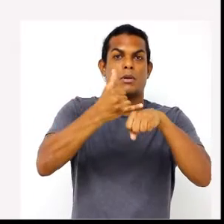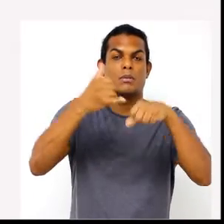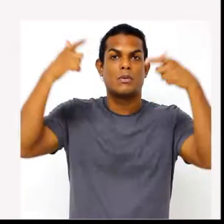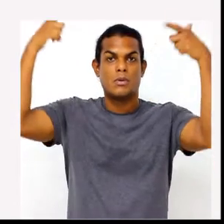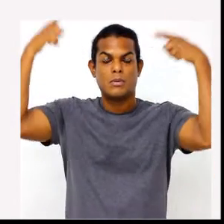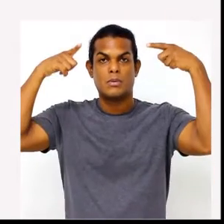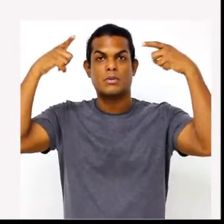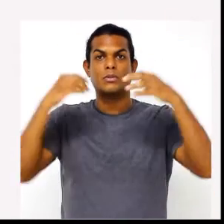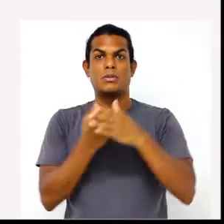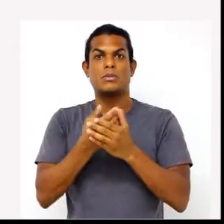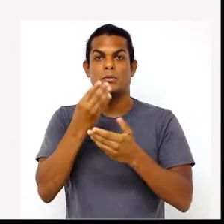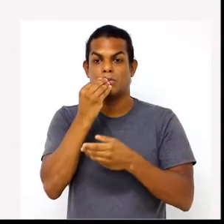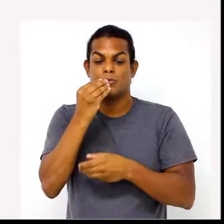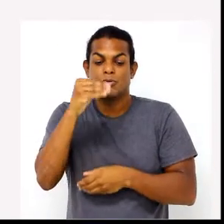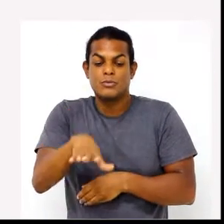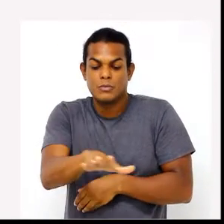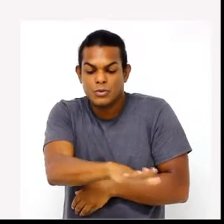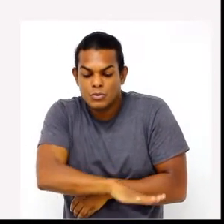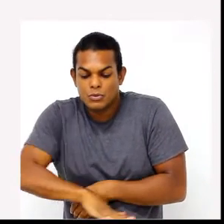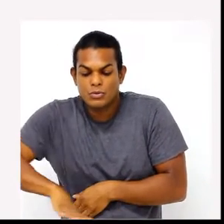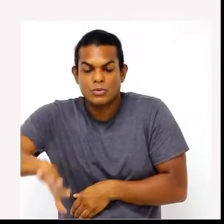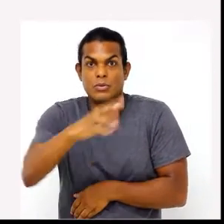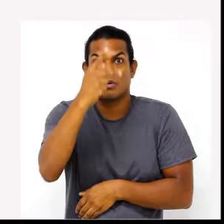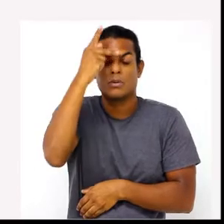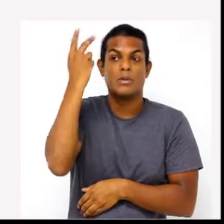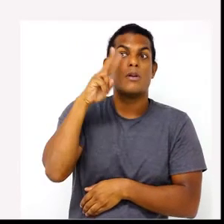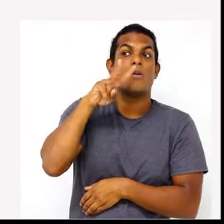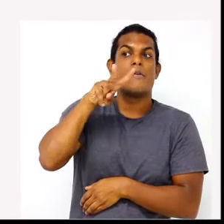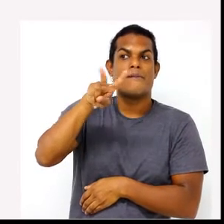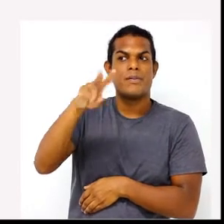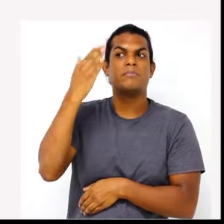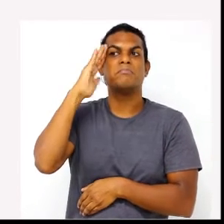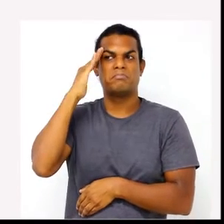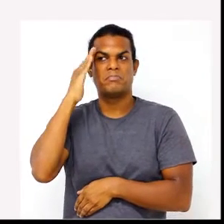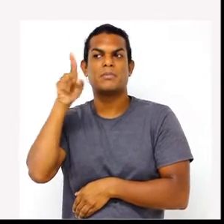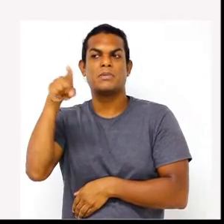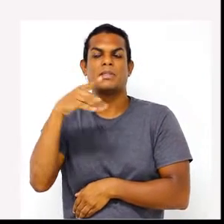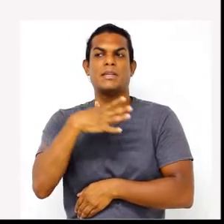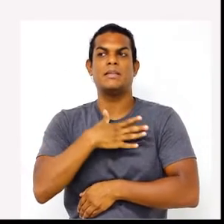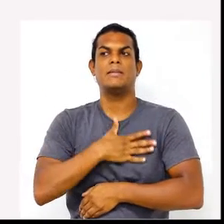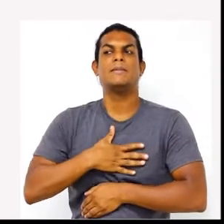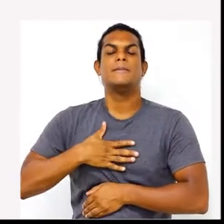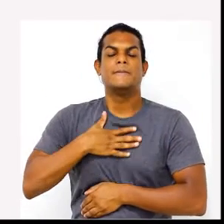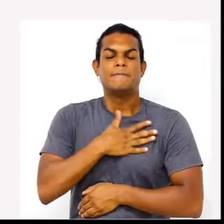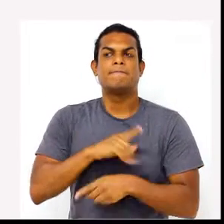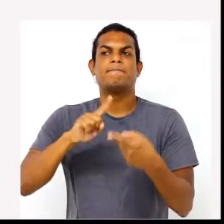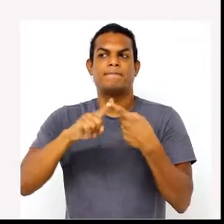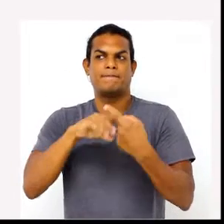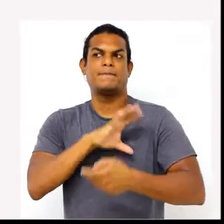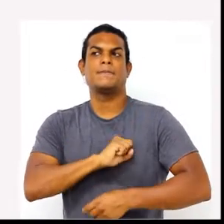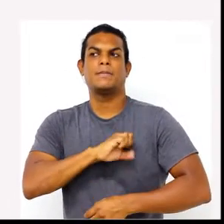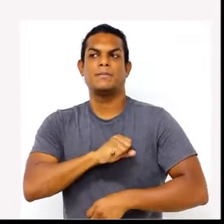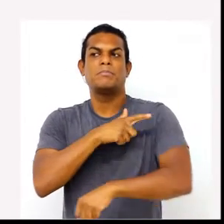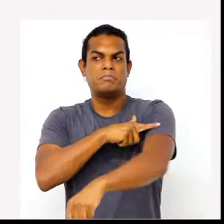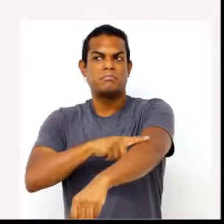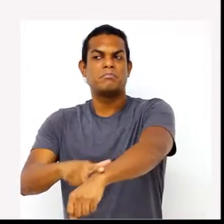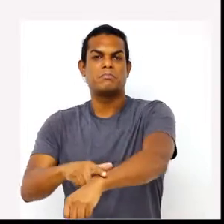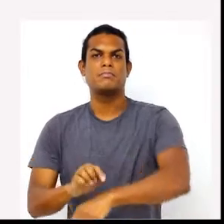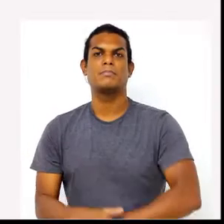chão. As pessoas tinham a certeza de que o Papa lhes guardava respeito e as